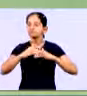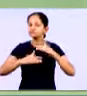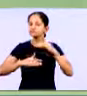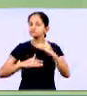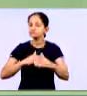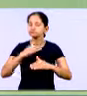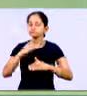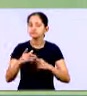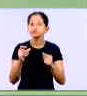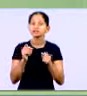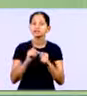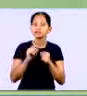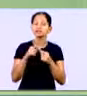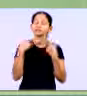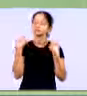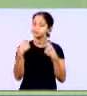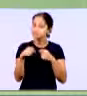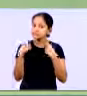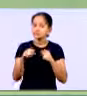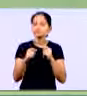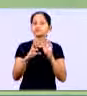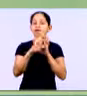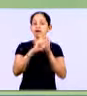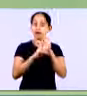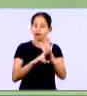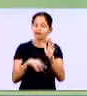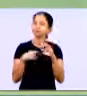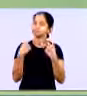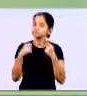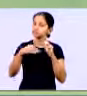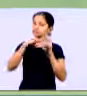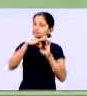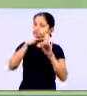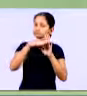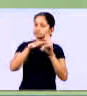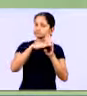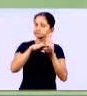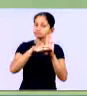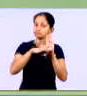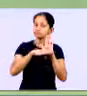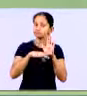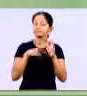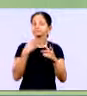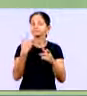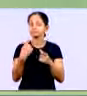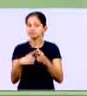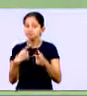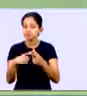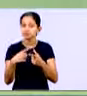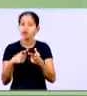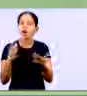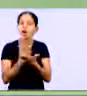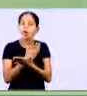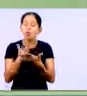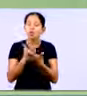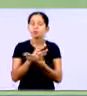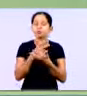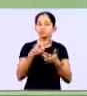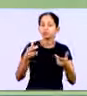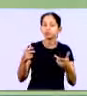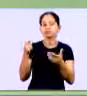determinarão condutas a serem obedecidas quanto ao cumprimento das rotinas administrativas de aprovação,